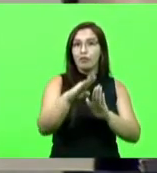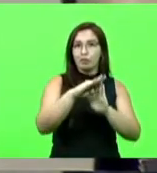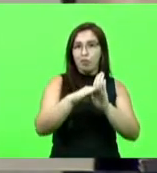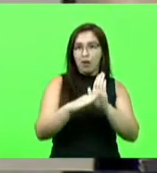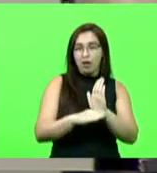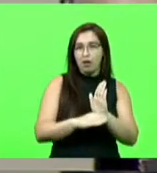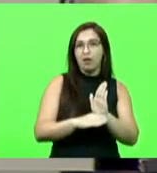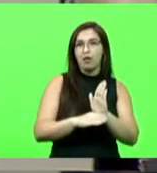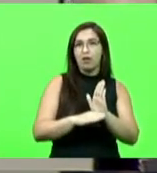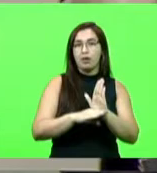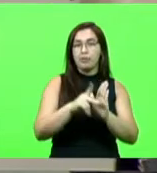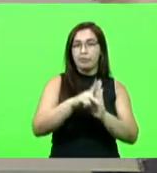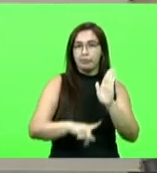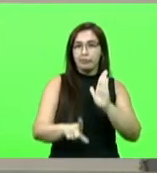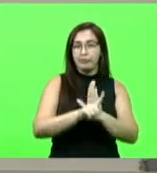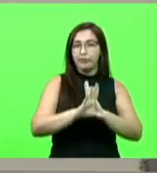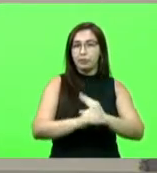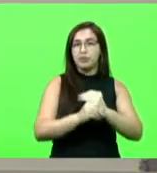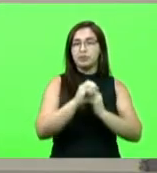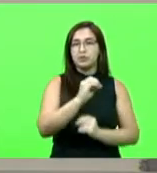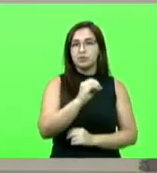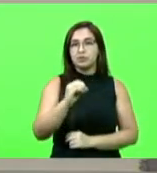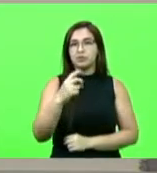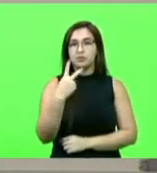lei complementar número